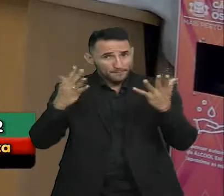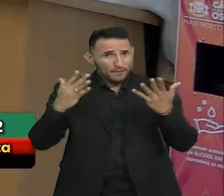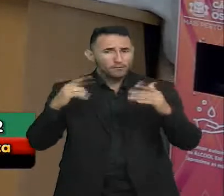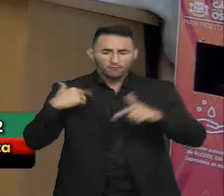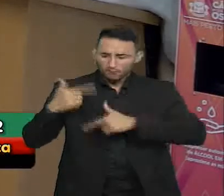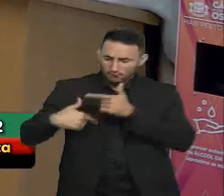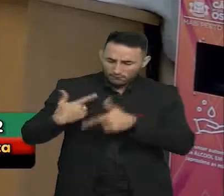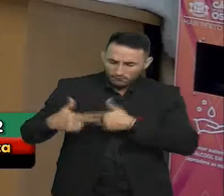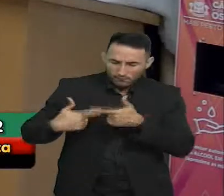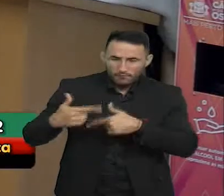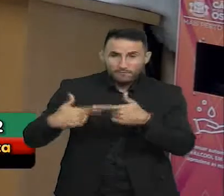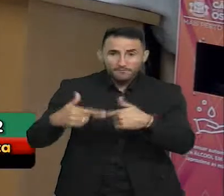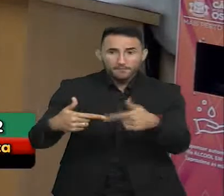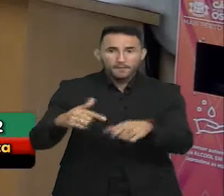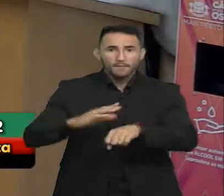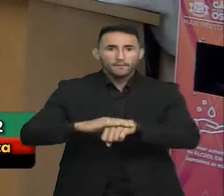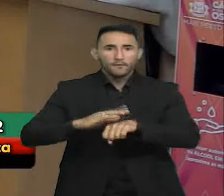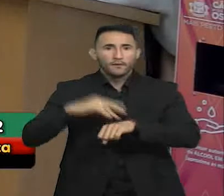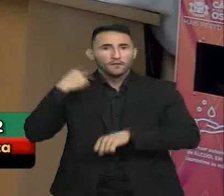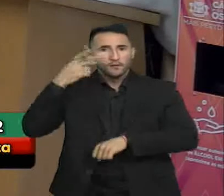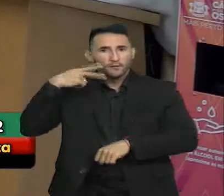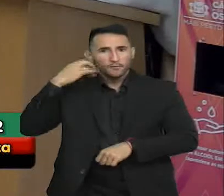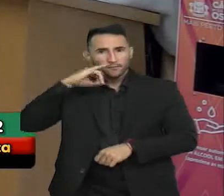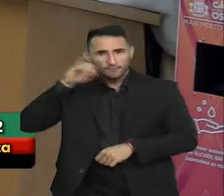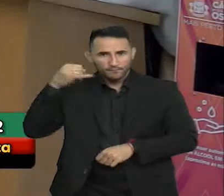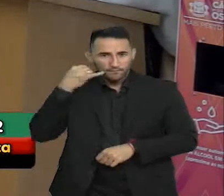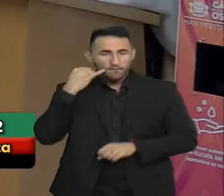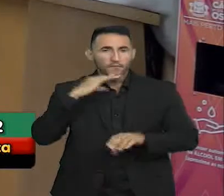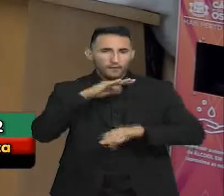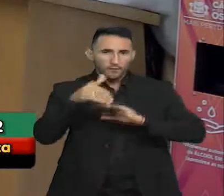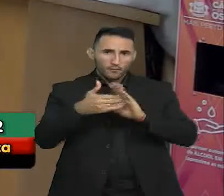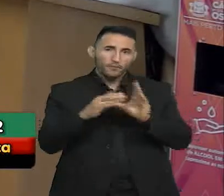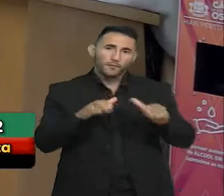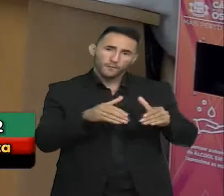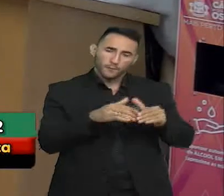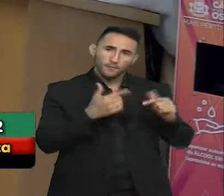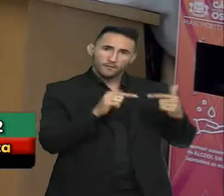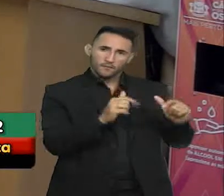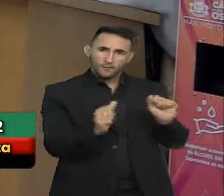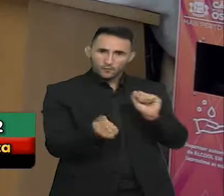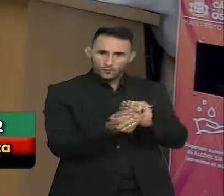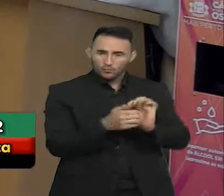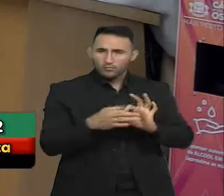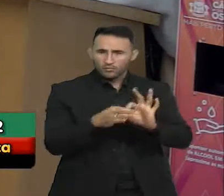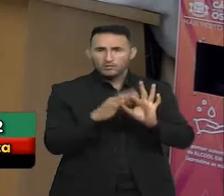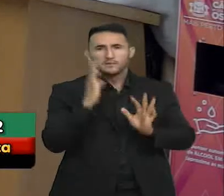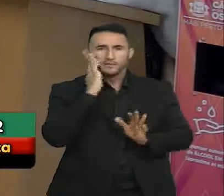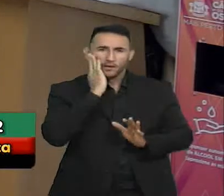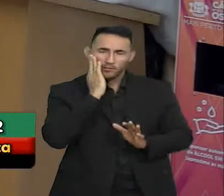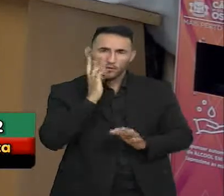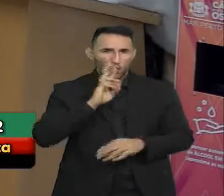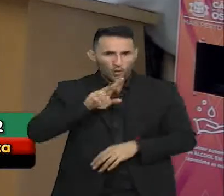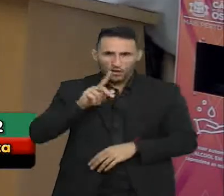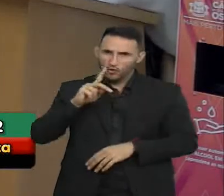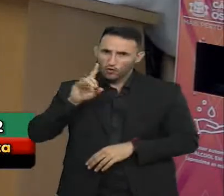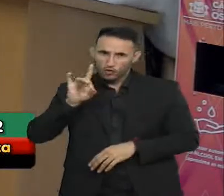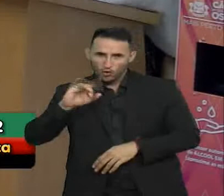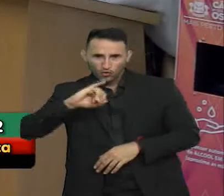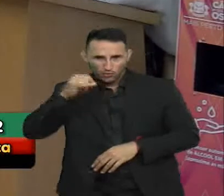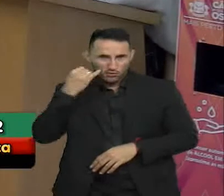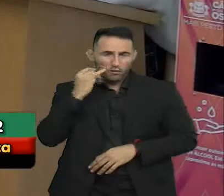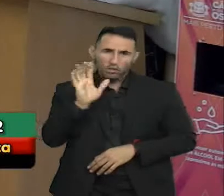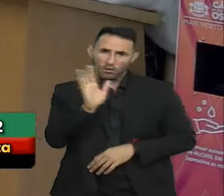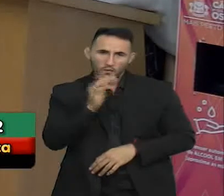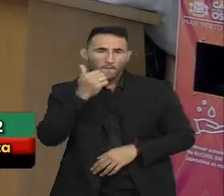trabalho feito pela vereadora Juliana e toda a sua equipe, que não foi só ela, a gente sabe que foi uma equipe grande. Mãe Luciana